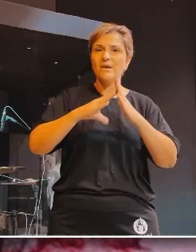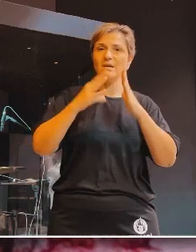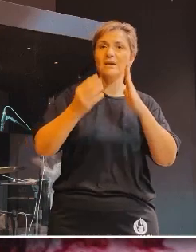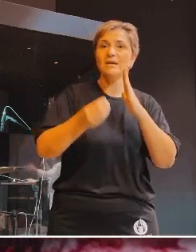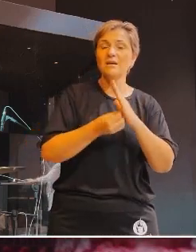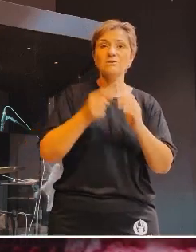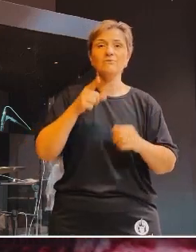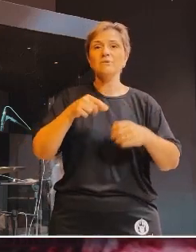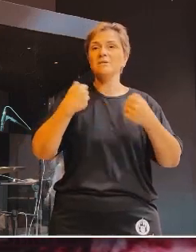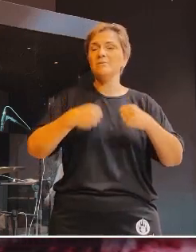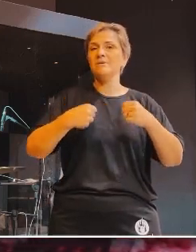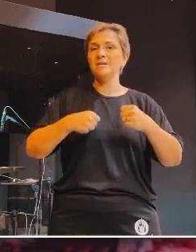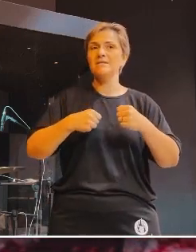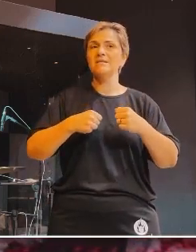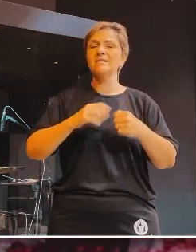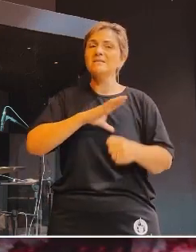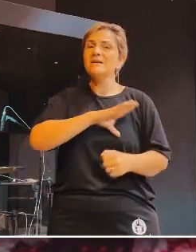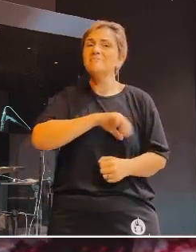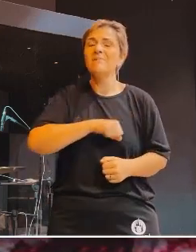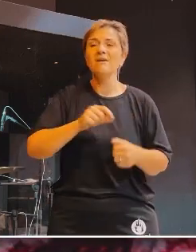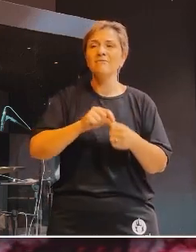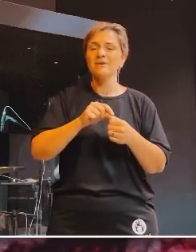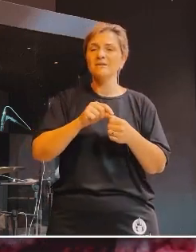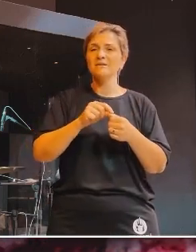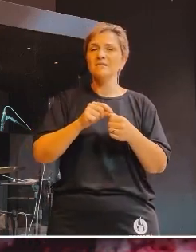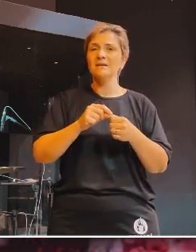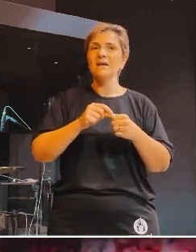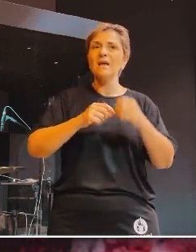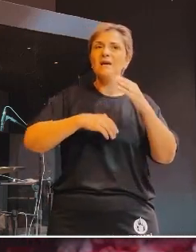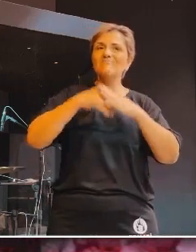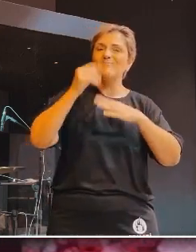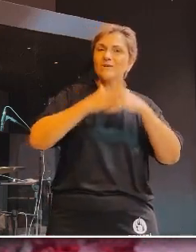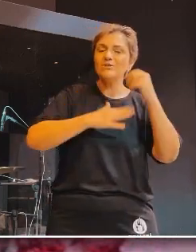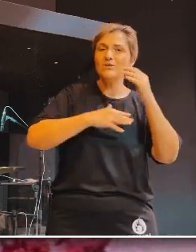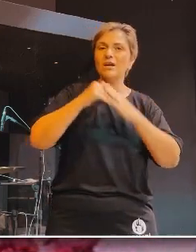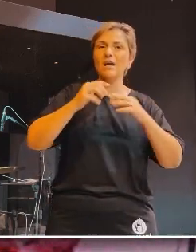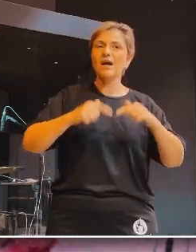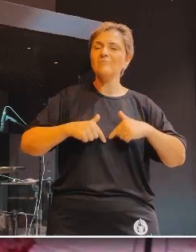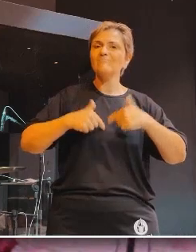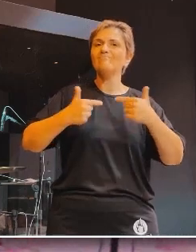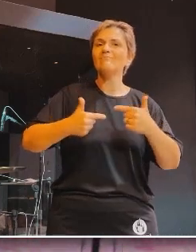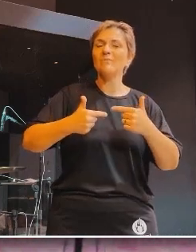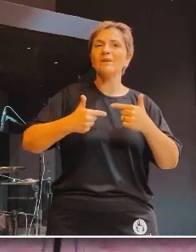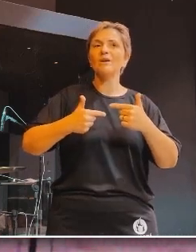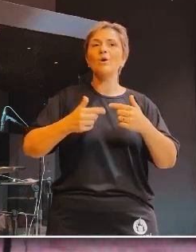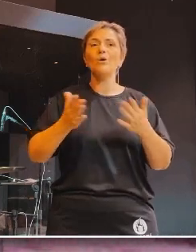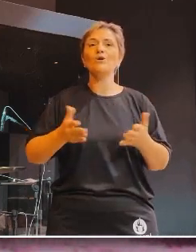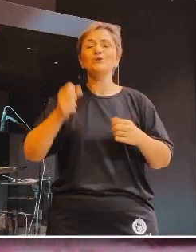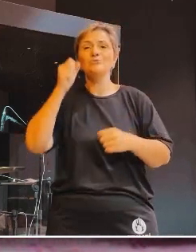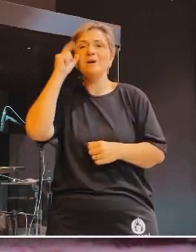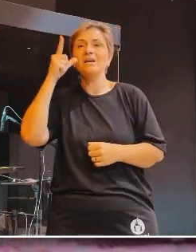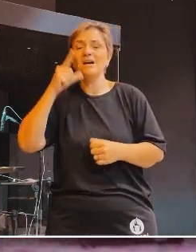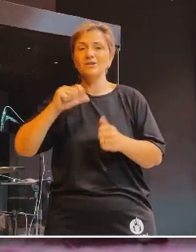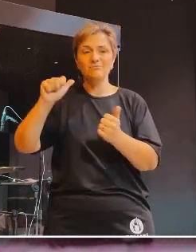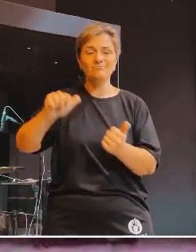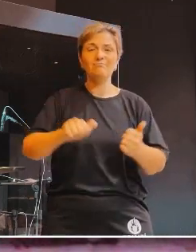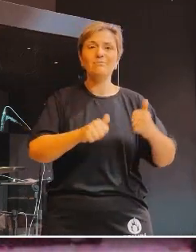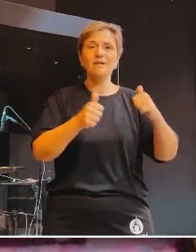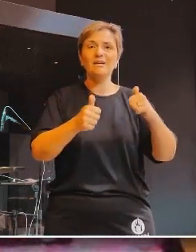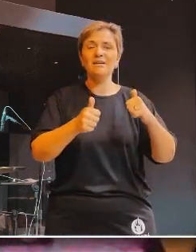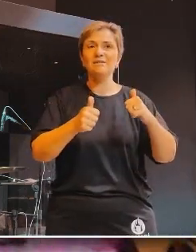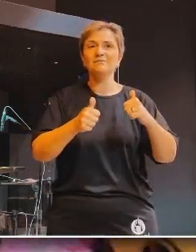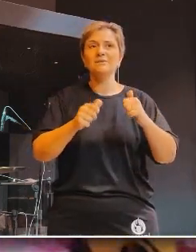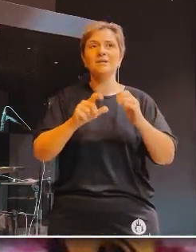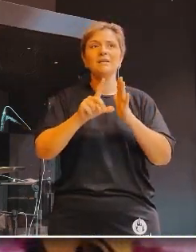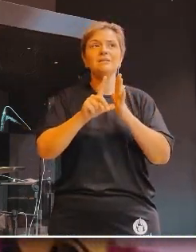precisa amar fazer a obra do Senhor. Você precisa amar ver batismo. Hoje de manhã, depois eu vou pegar toda aquela água